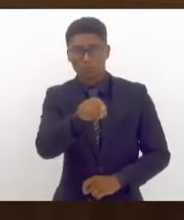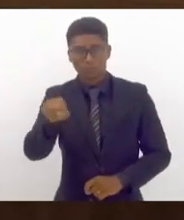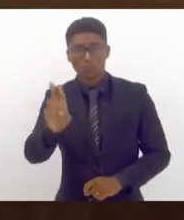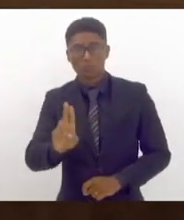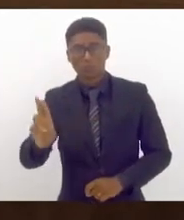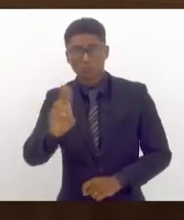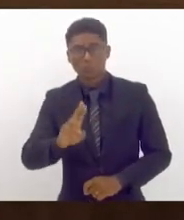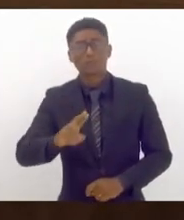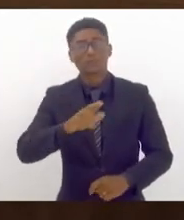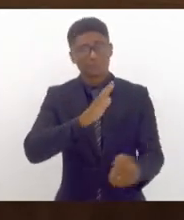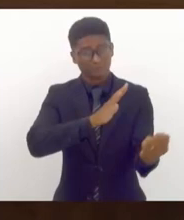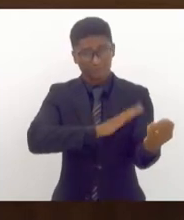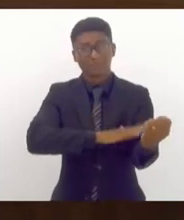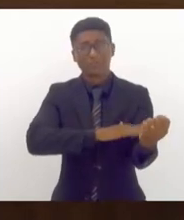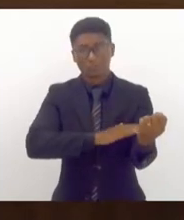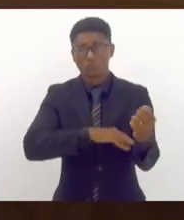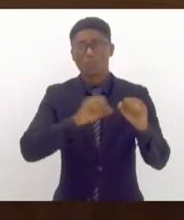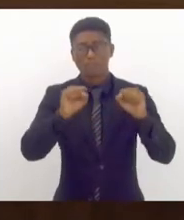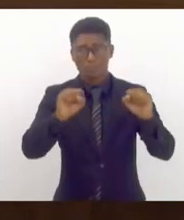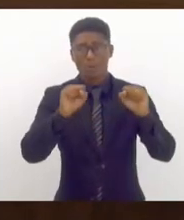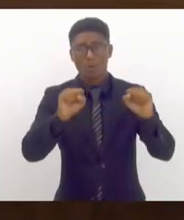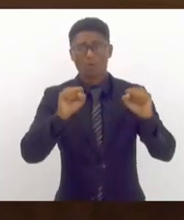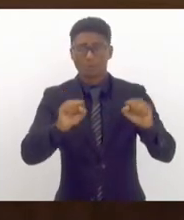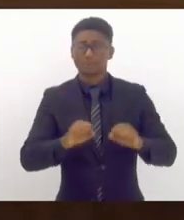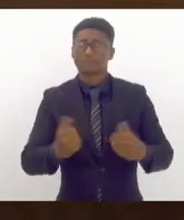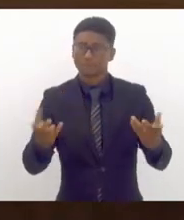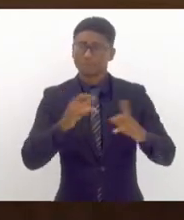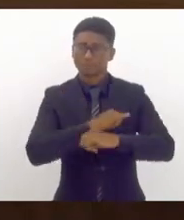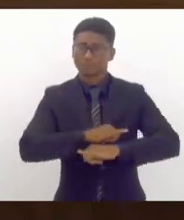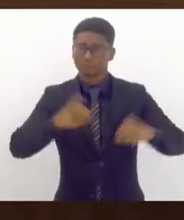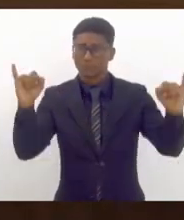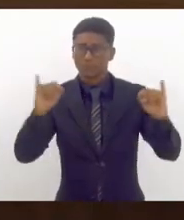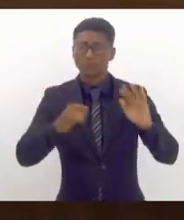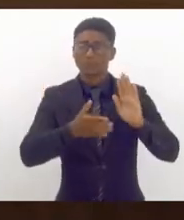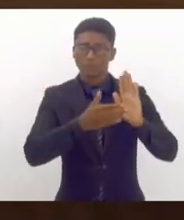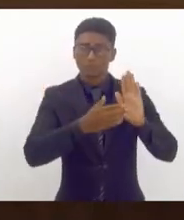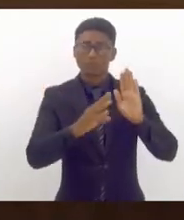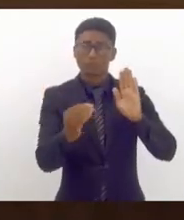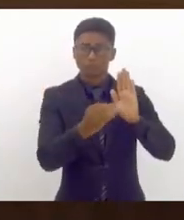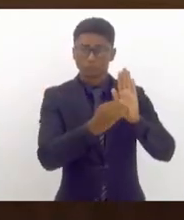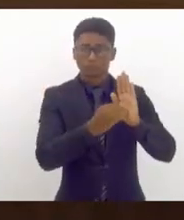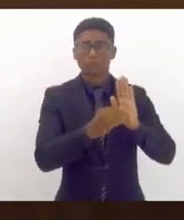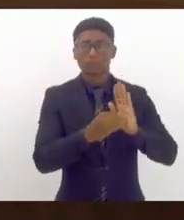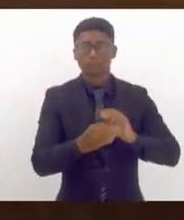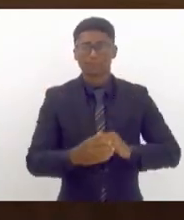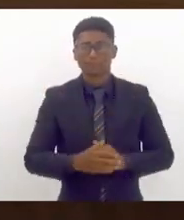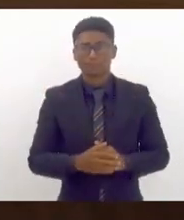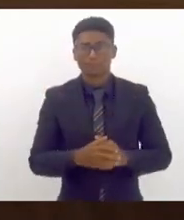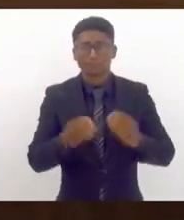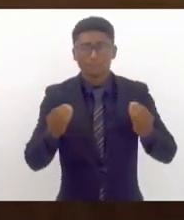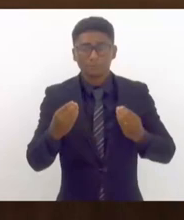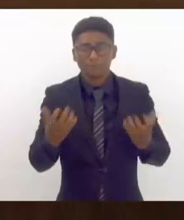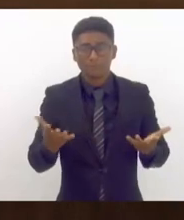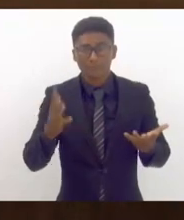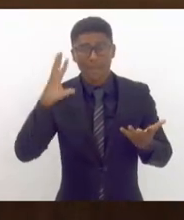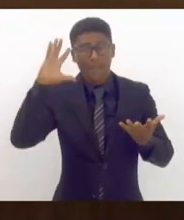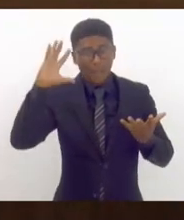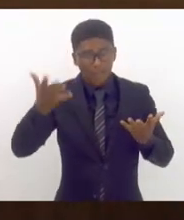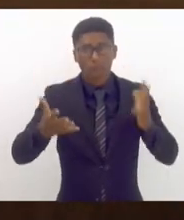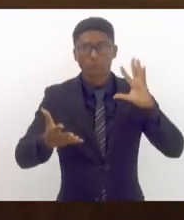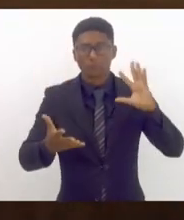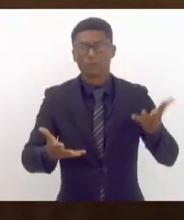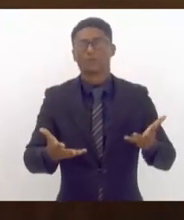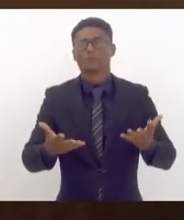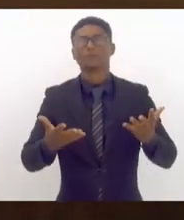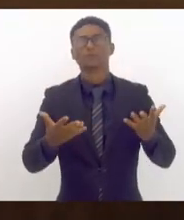é viciante, e esse alerta eu mantenho na pauta, né, em acordo aqui com o deputado Anderson, para que a gente resolva isso